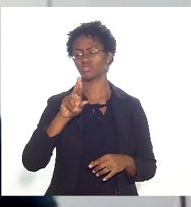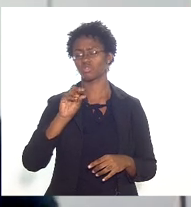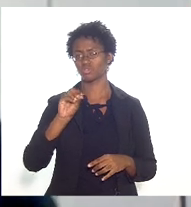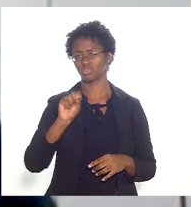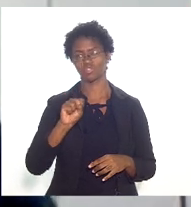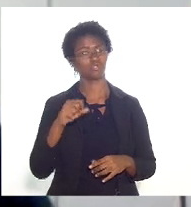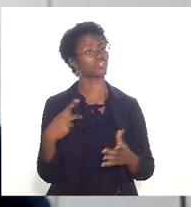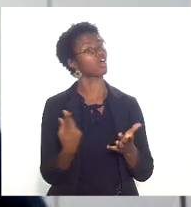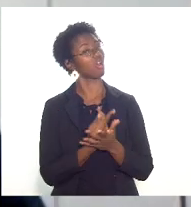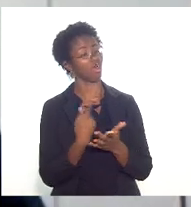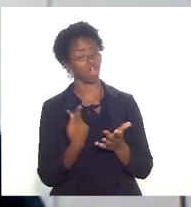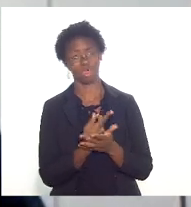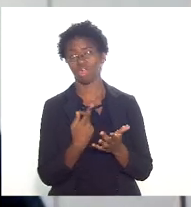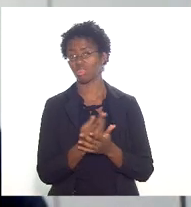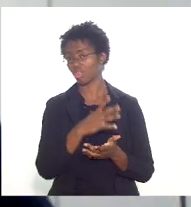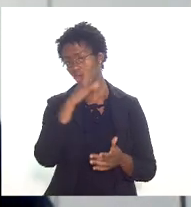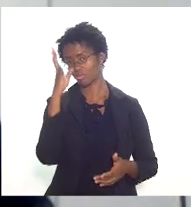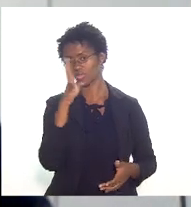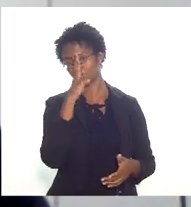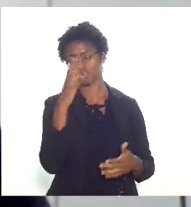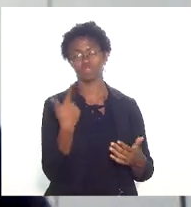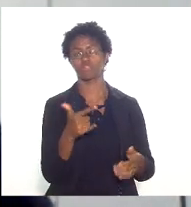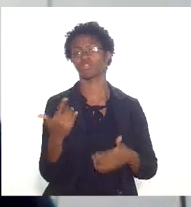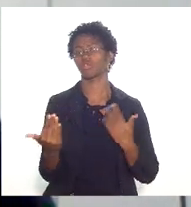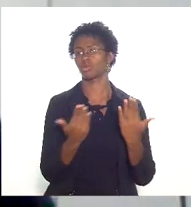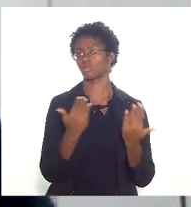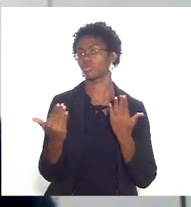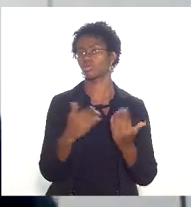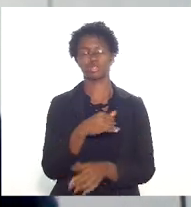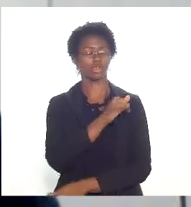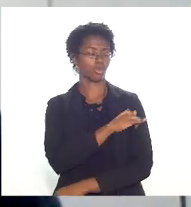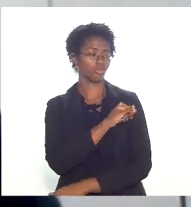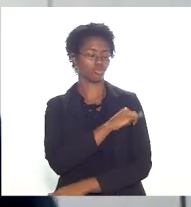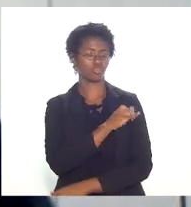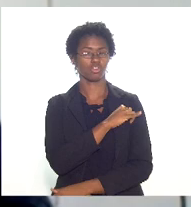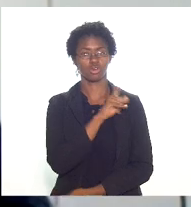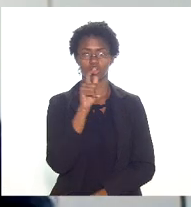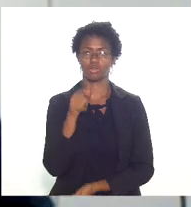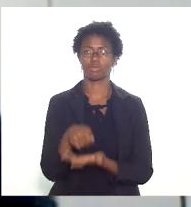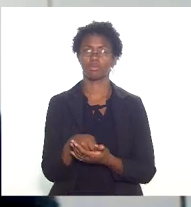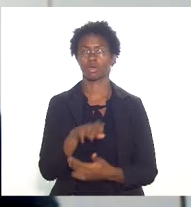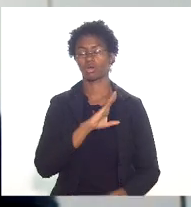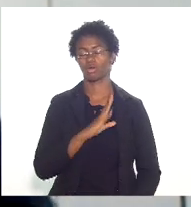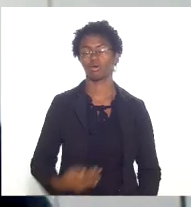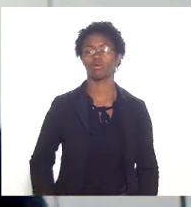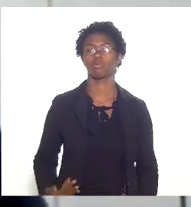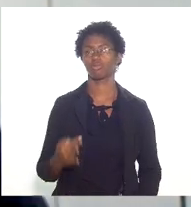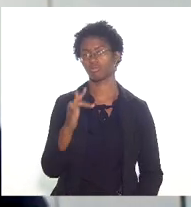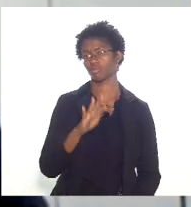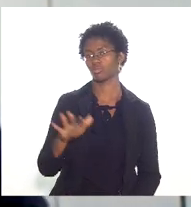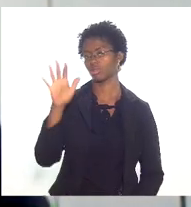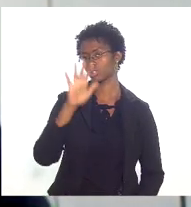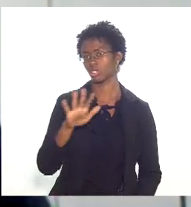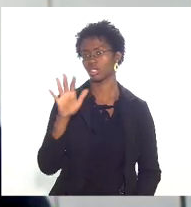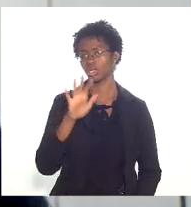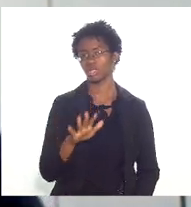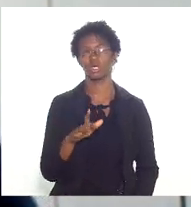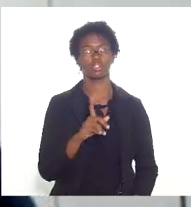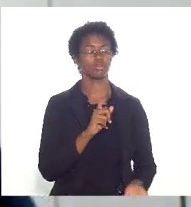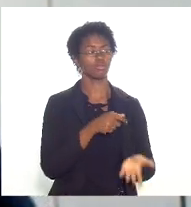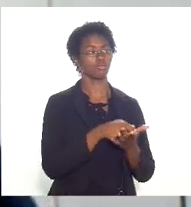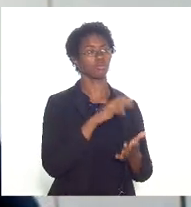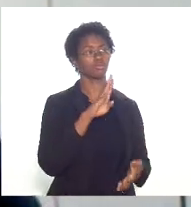importante não tem nem comparação o juros que o Rio de Janeiro paga ao governo federal com juros que o BNDS